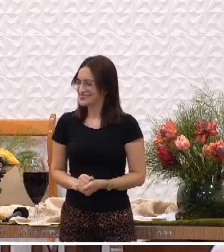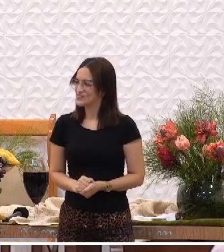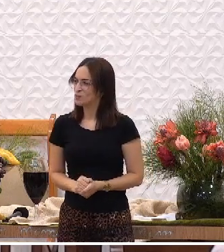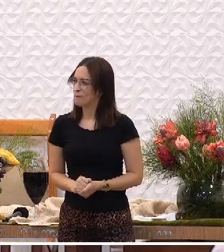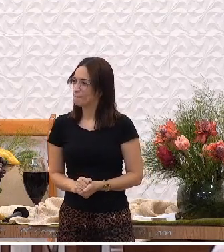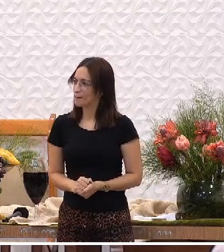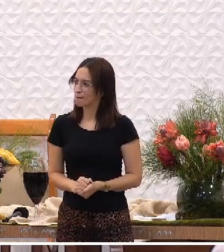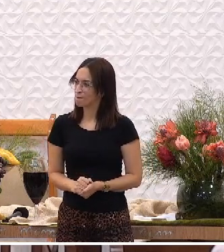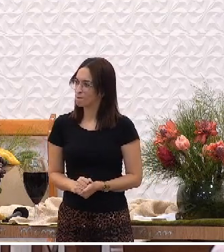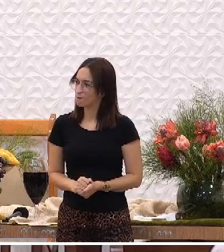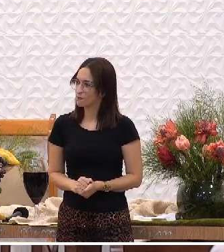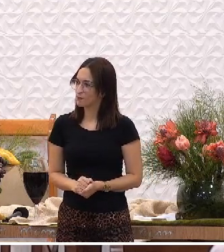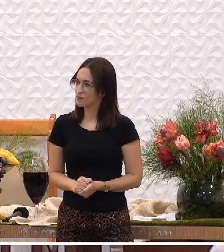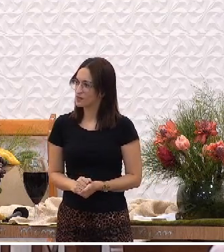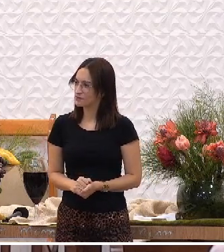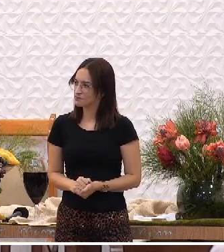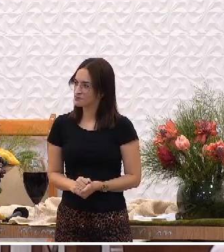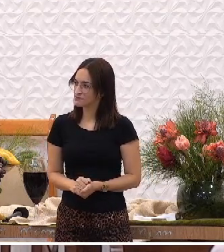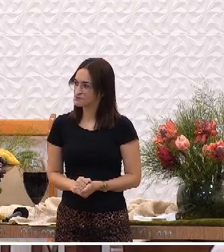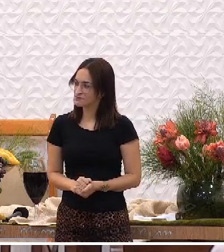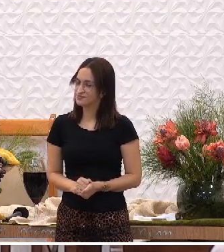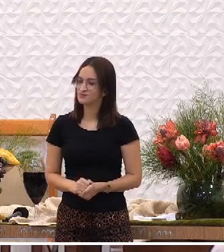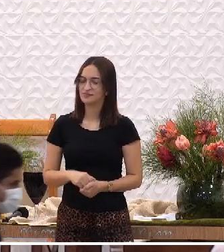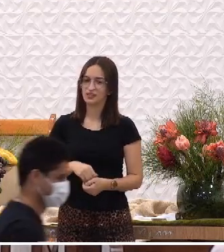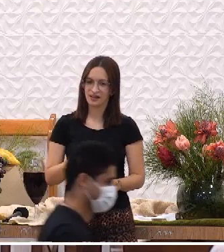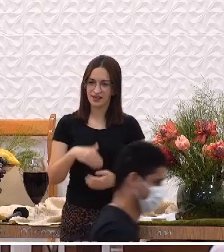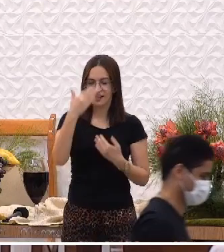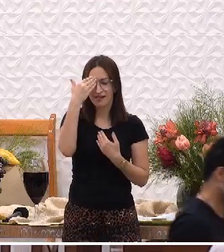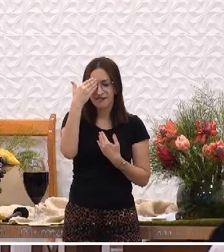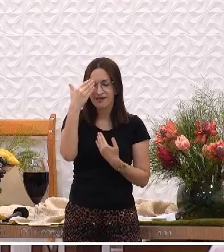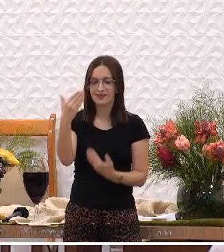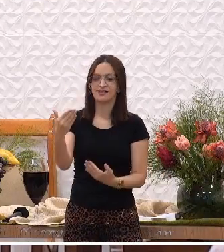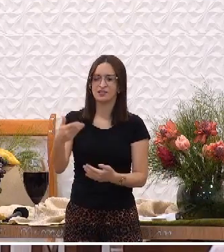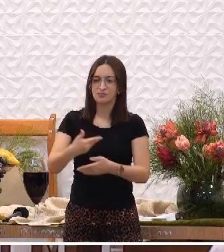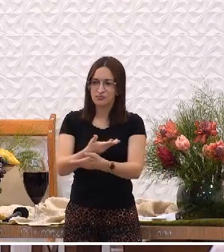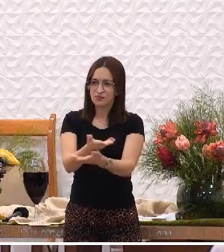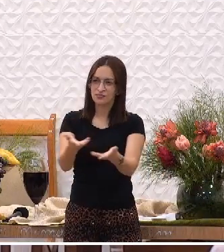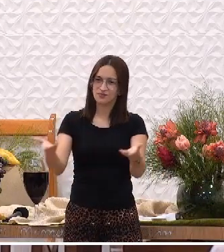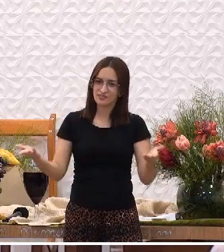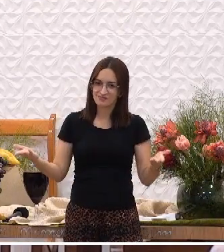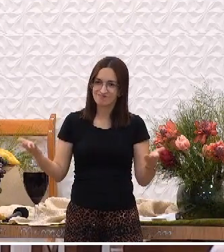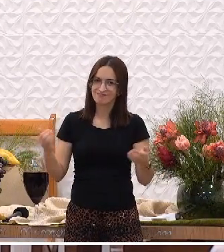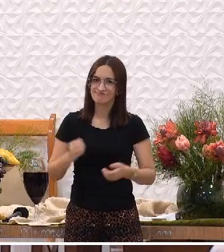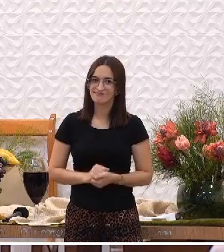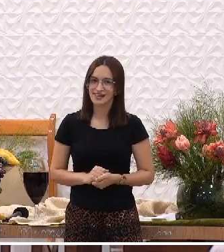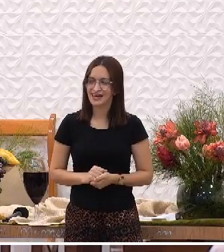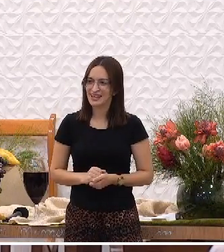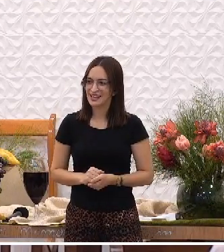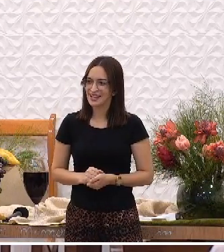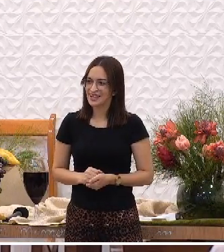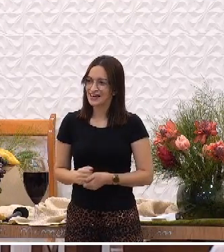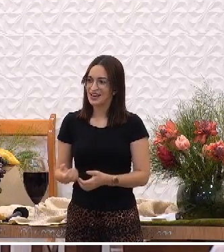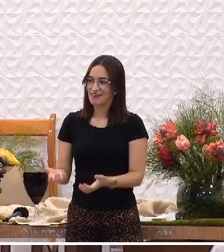E a todos vocês também. A gente, em nome da diretoria, agradece, né? E queria chamar a Anne para fazer a